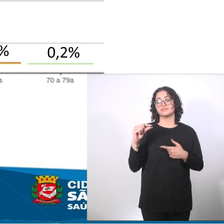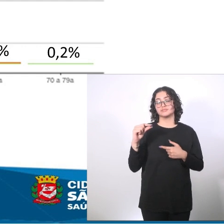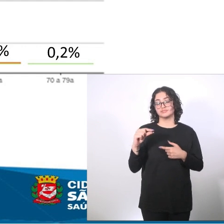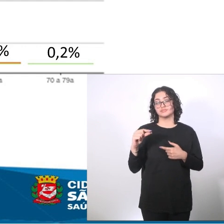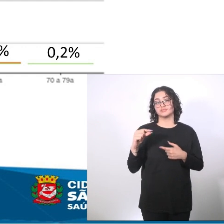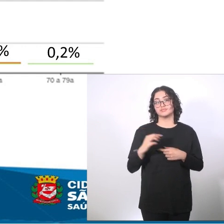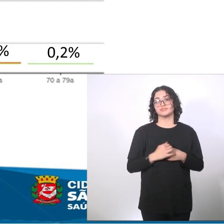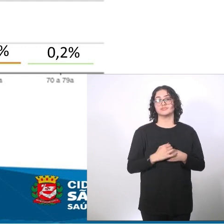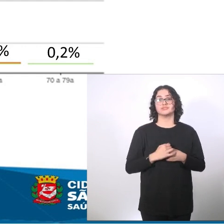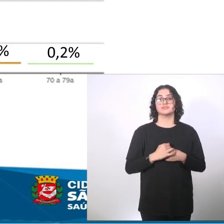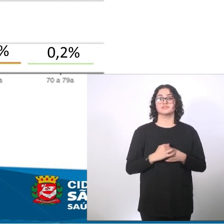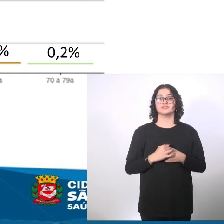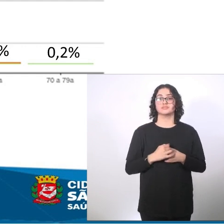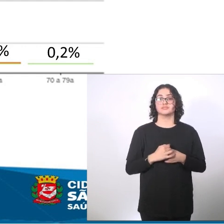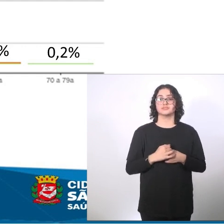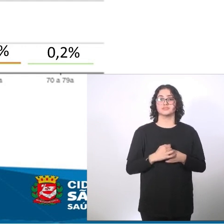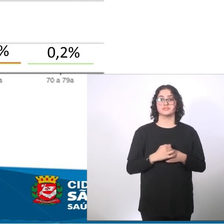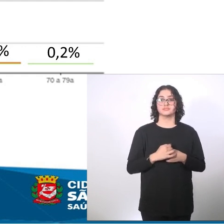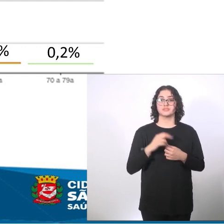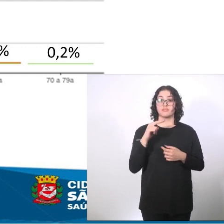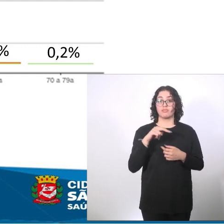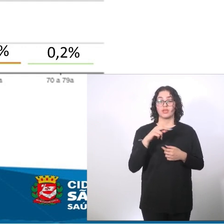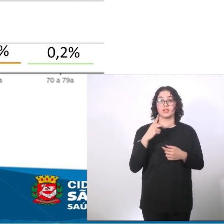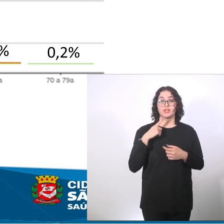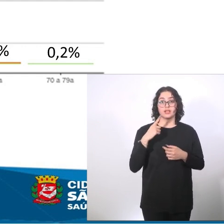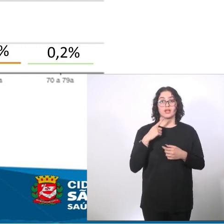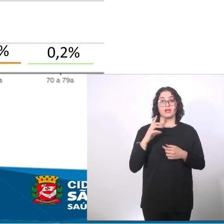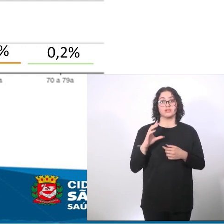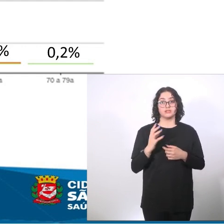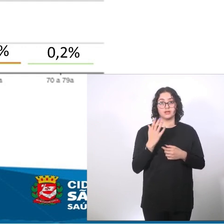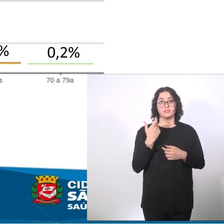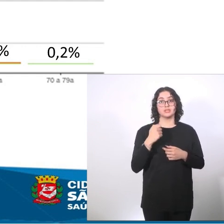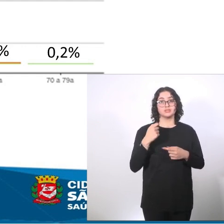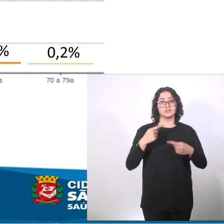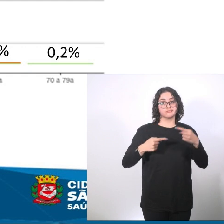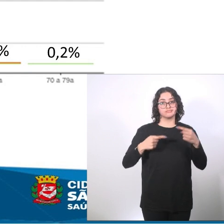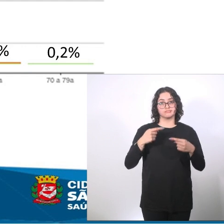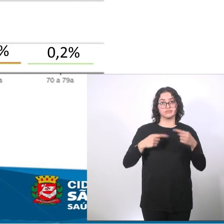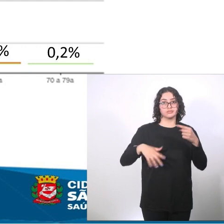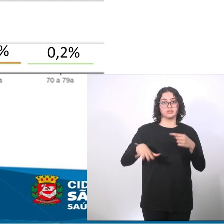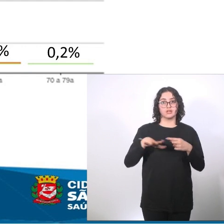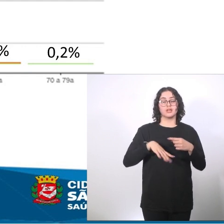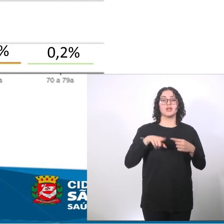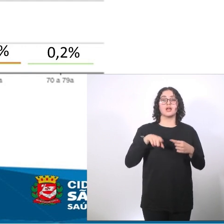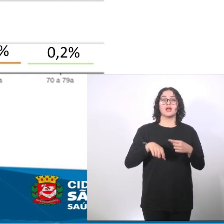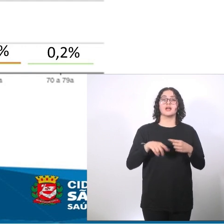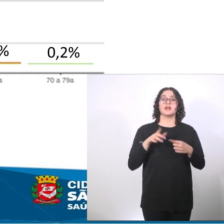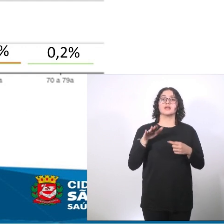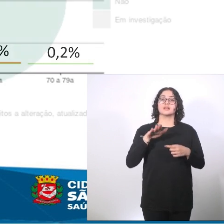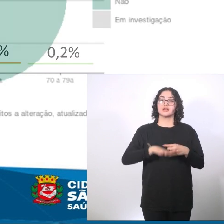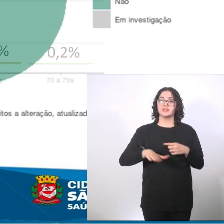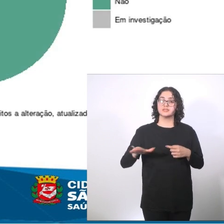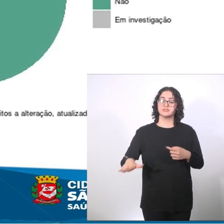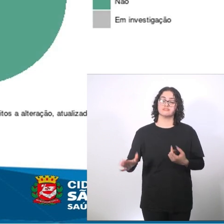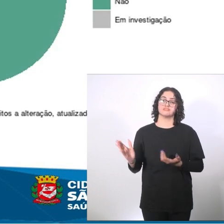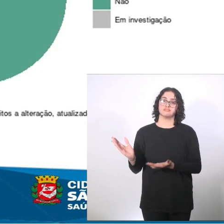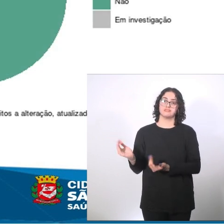Estamos aí com raríssimos casos, mas vamos discutir para frente aí em crianças e adolescentes. Próximo.